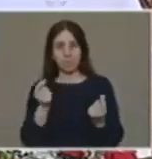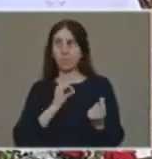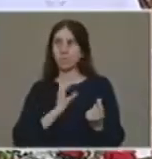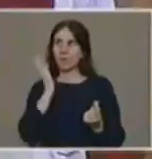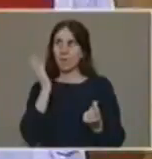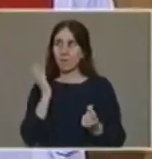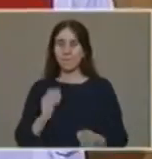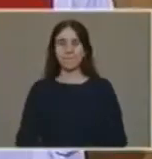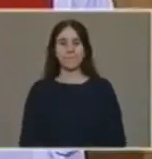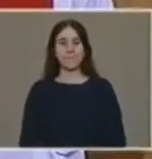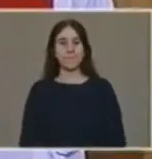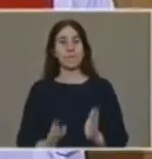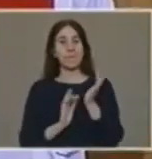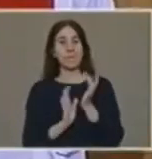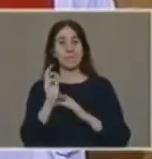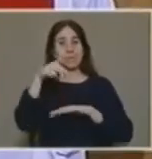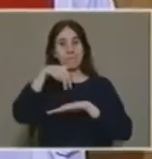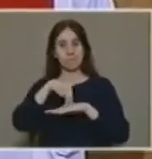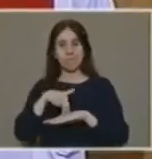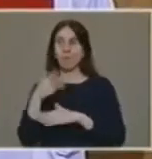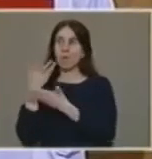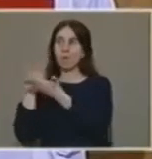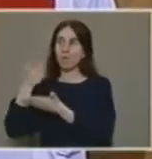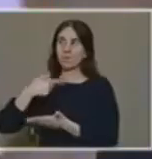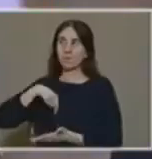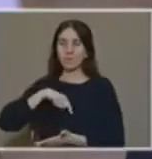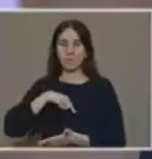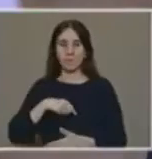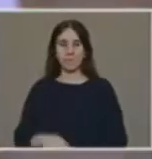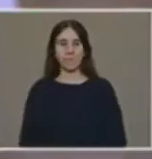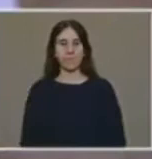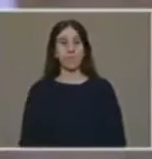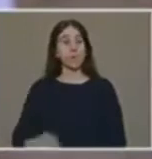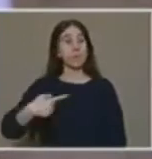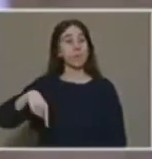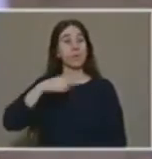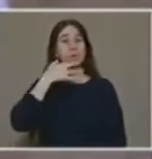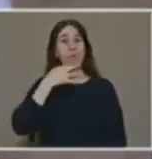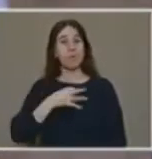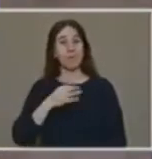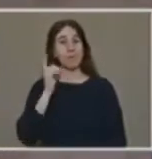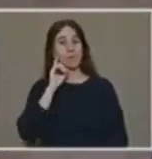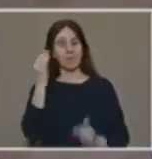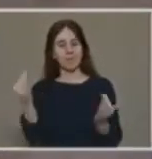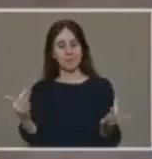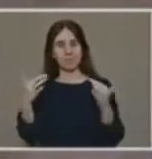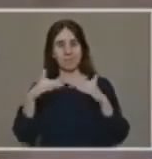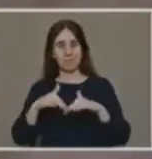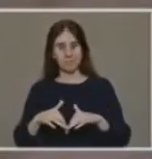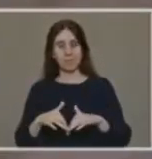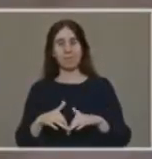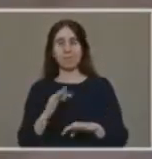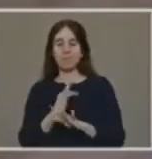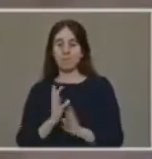Senhor. Cristo ressuscitado, ouvi-nos. Por todos nós aqui presentes neste dia, pelos que